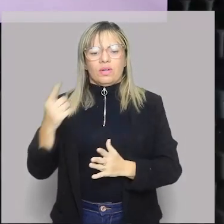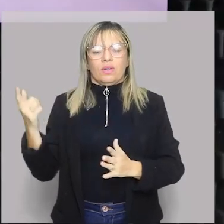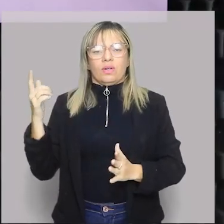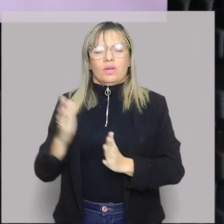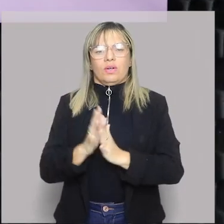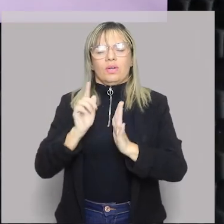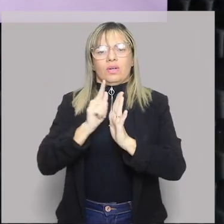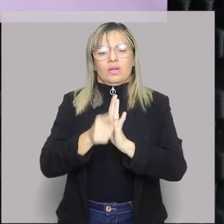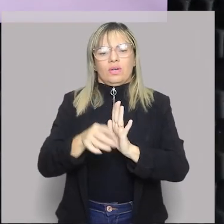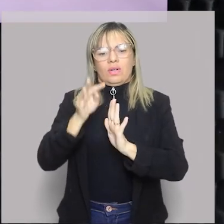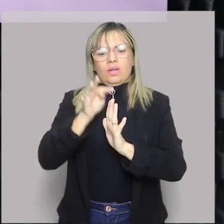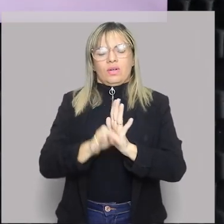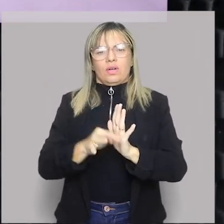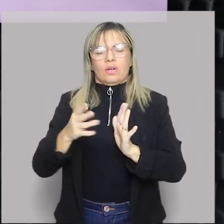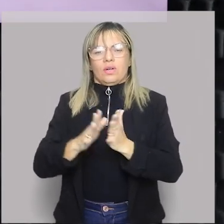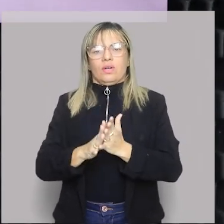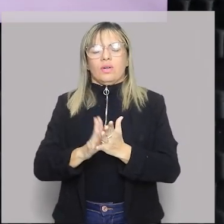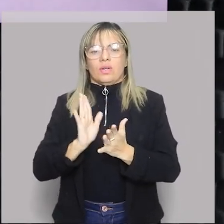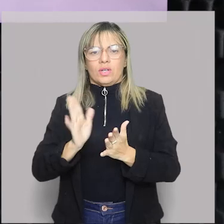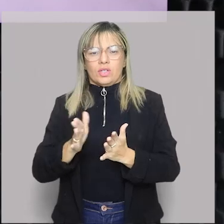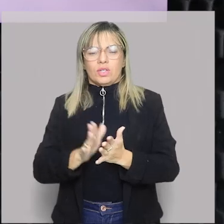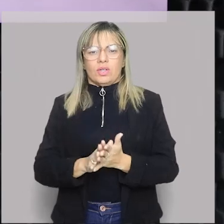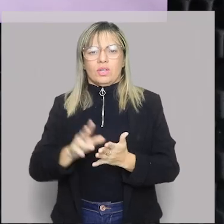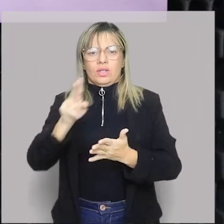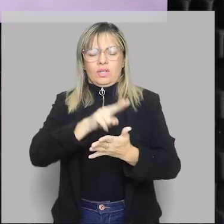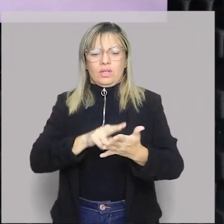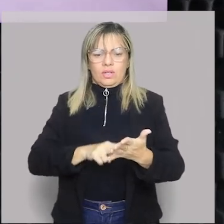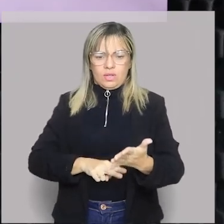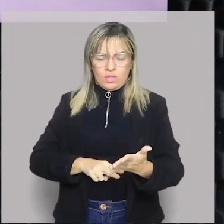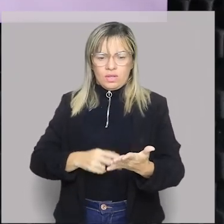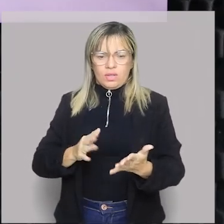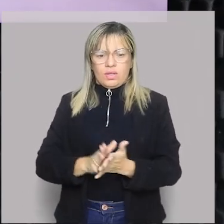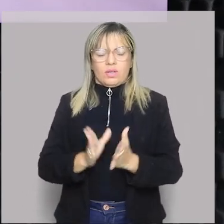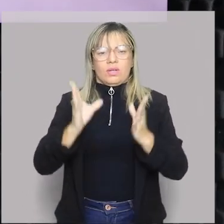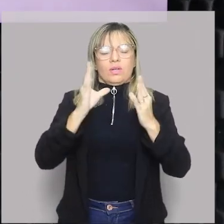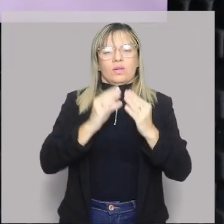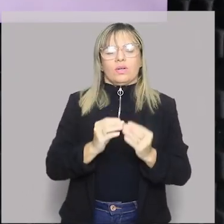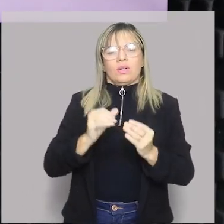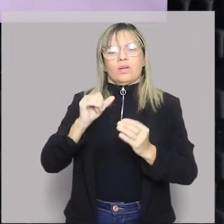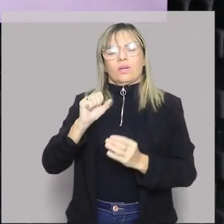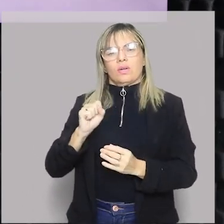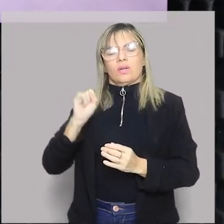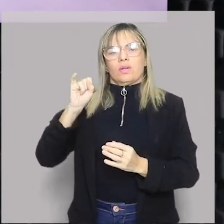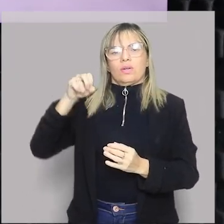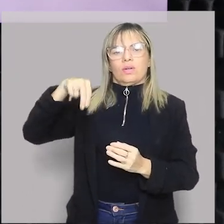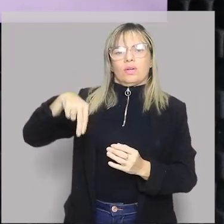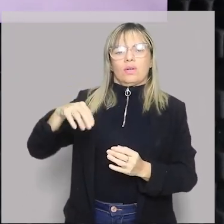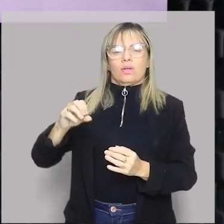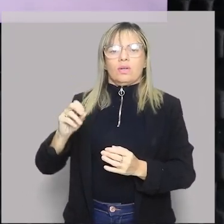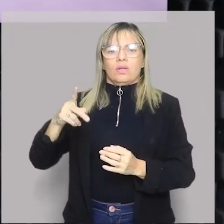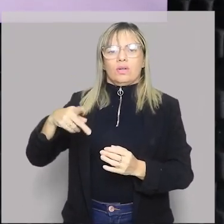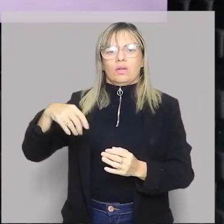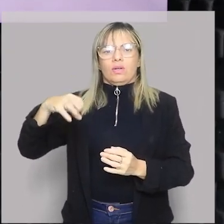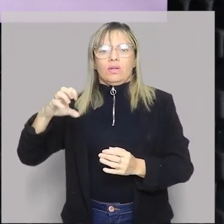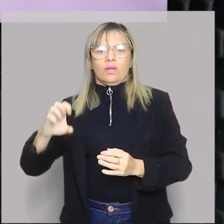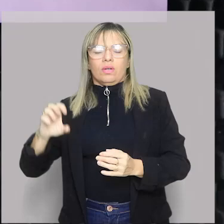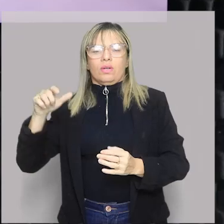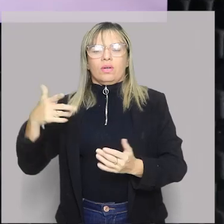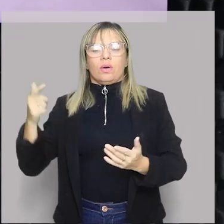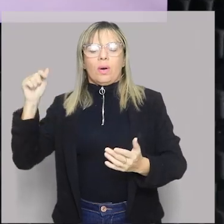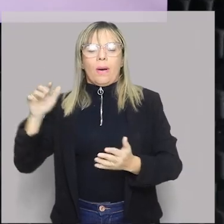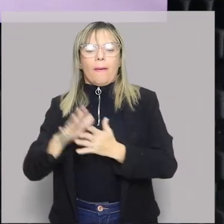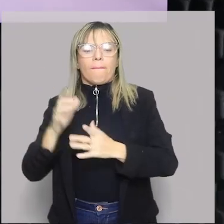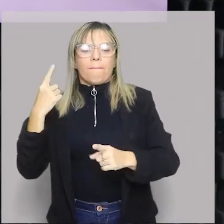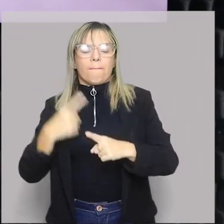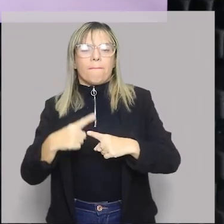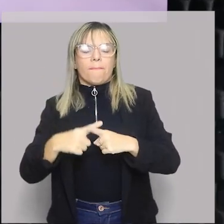nós terminamos de ler é um gênero de sinopse. Por que é uma sinopse? Porque é uma síntese de